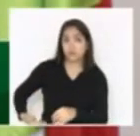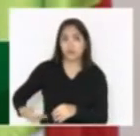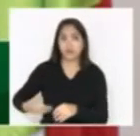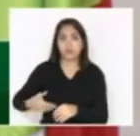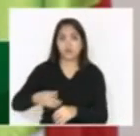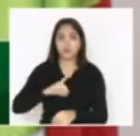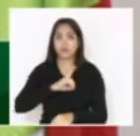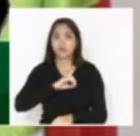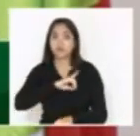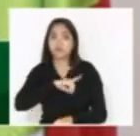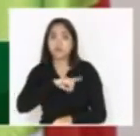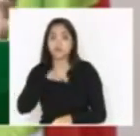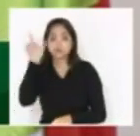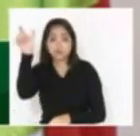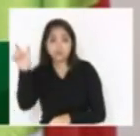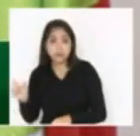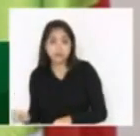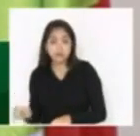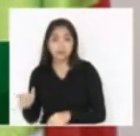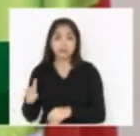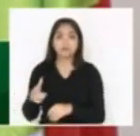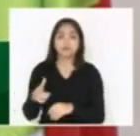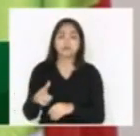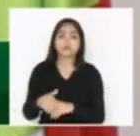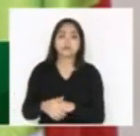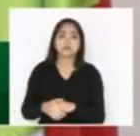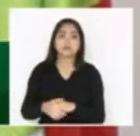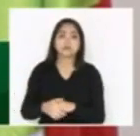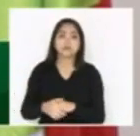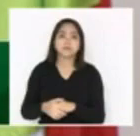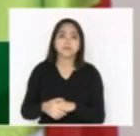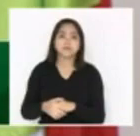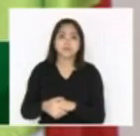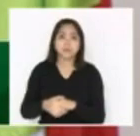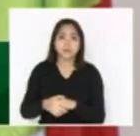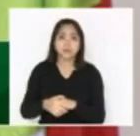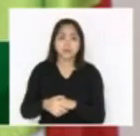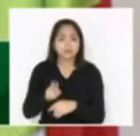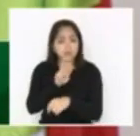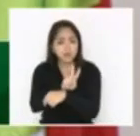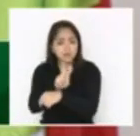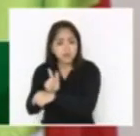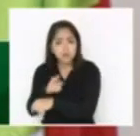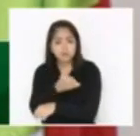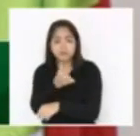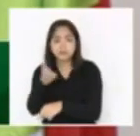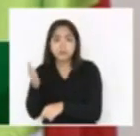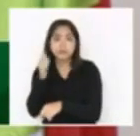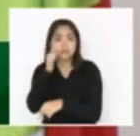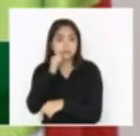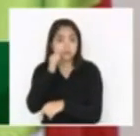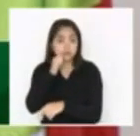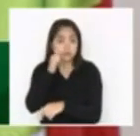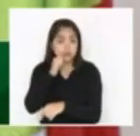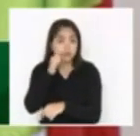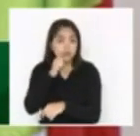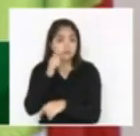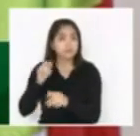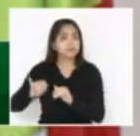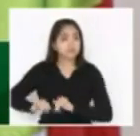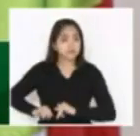delegados, que tem que tomar medidas mais concretas para proteger essas mulheres que